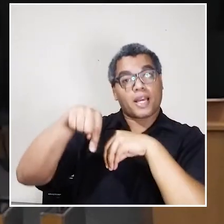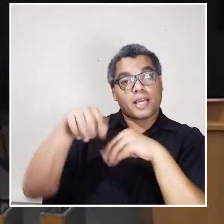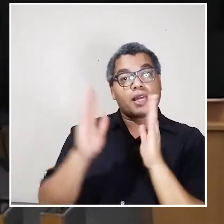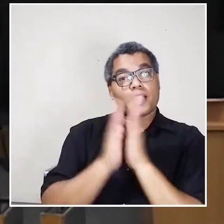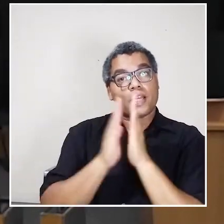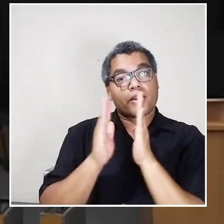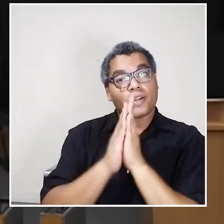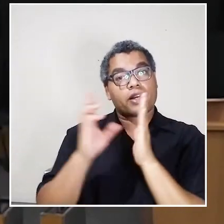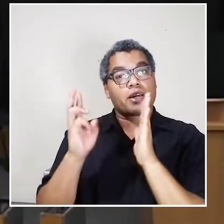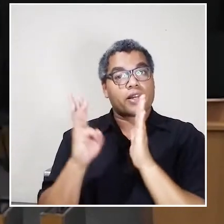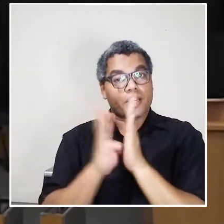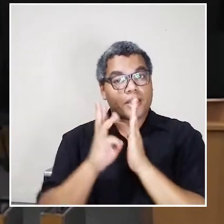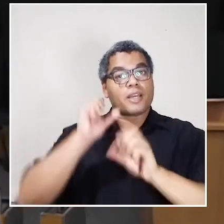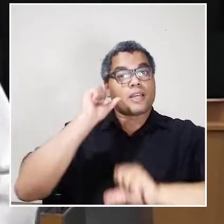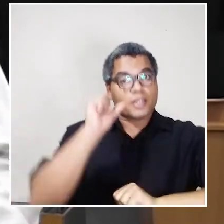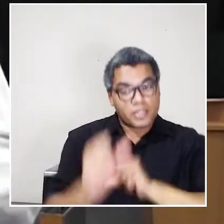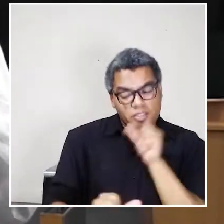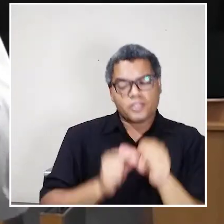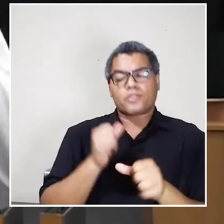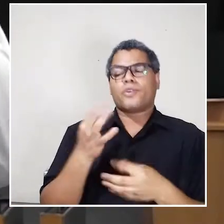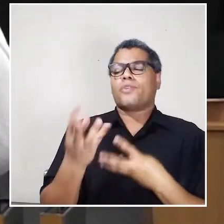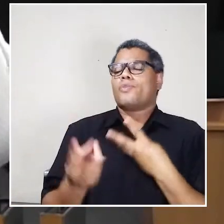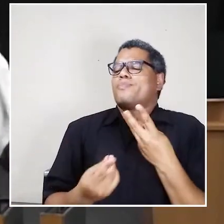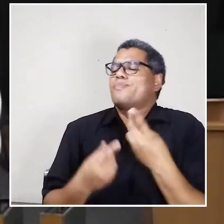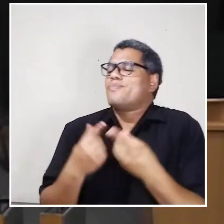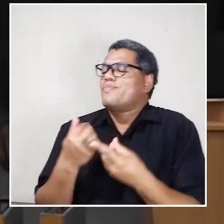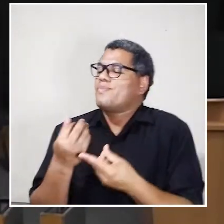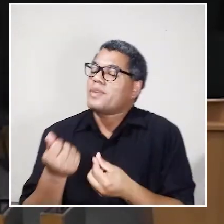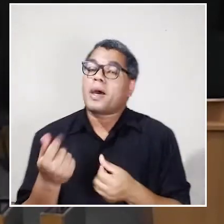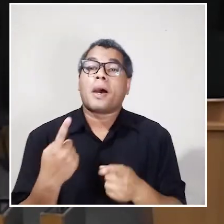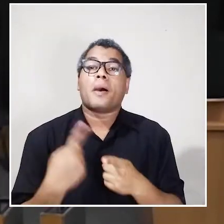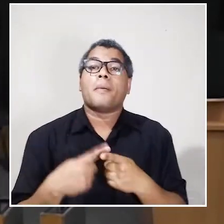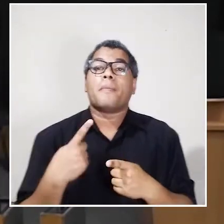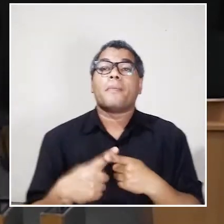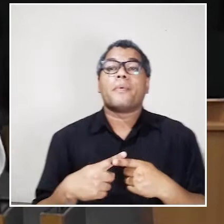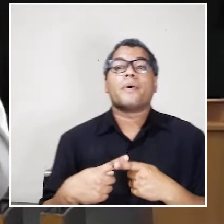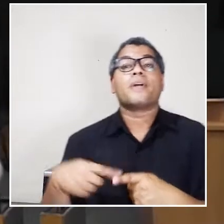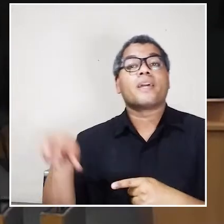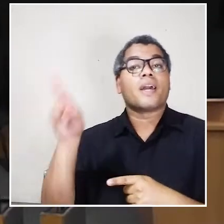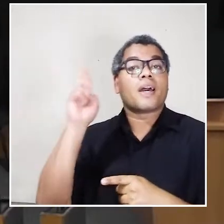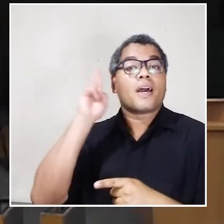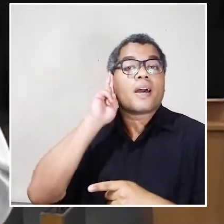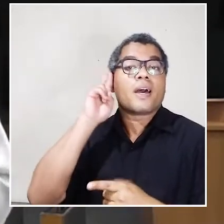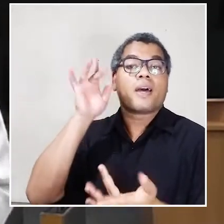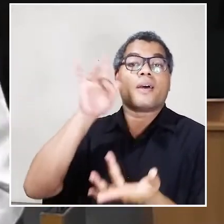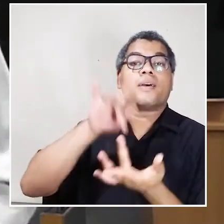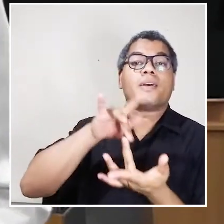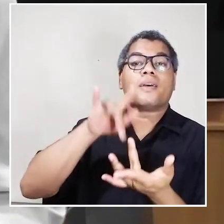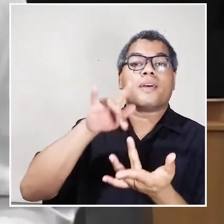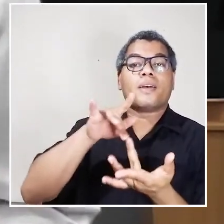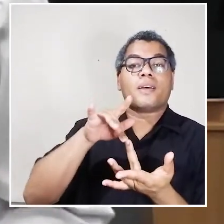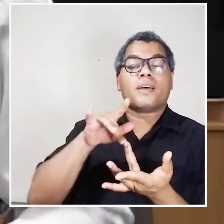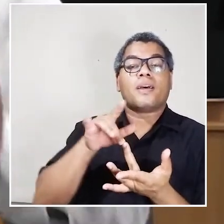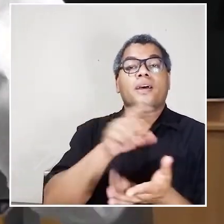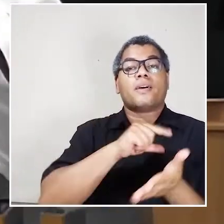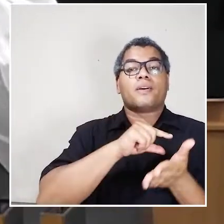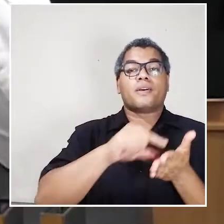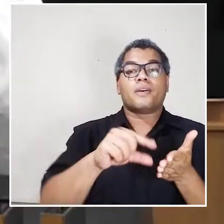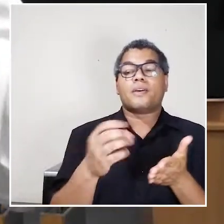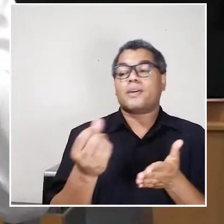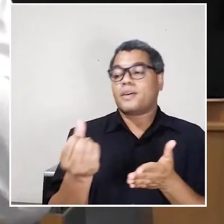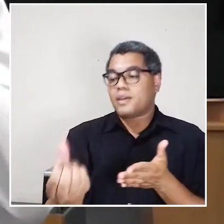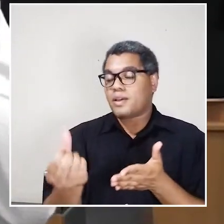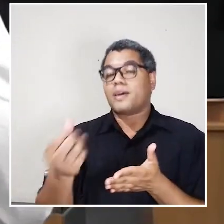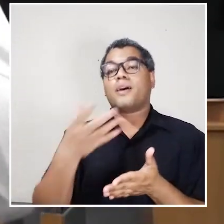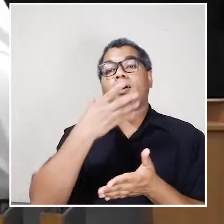Daniel, ela tornou-se palpável pela surdez espiritual. Observemos o versículo 6, não